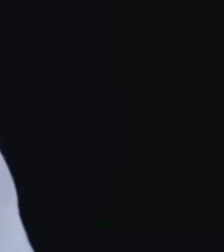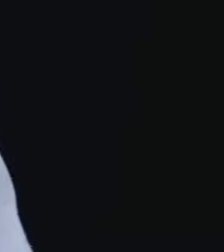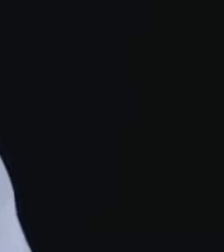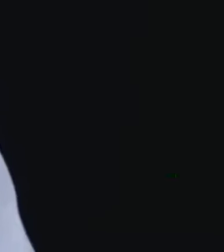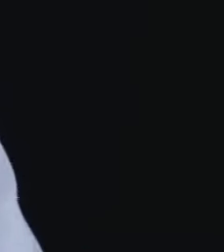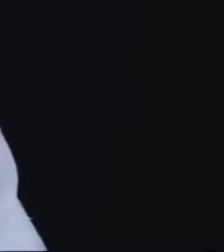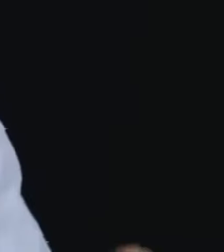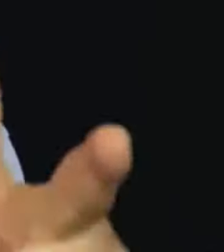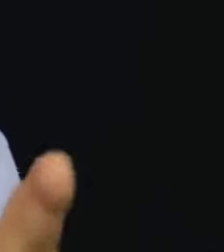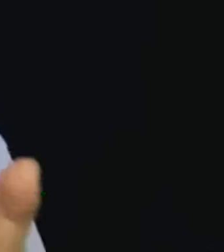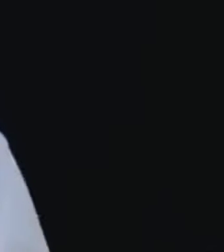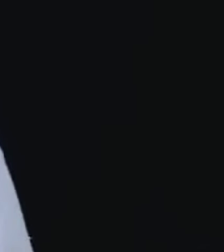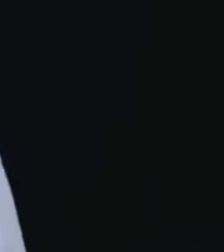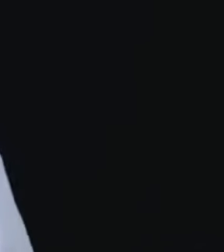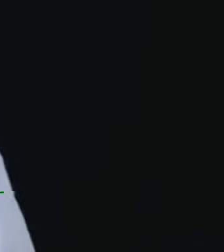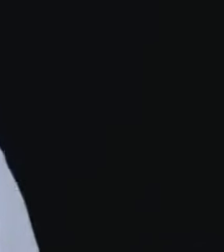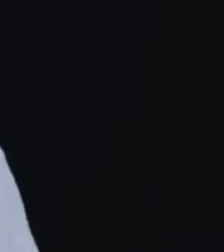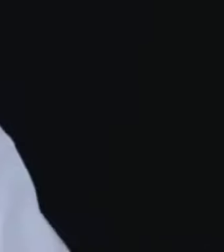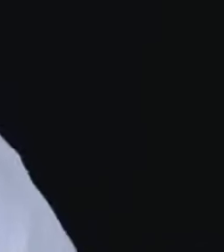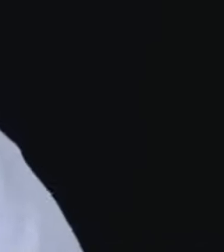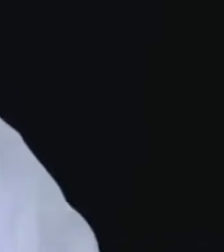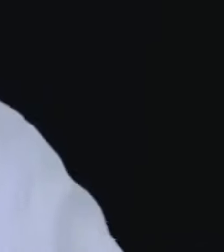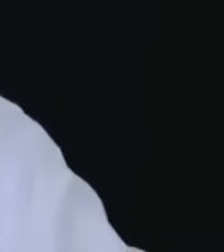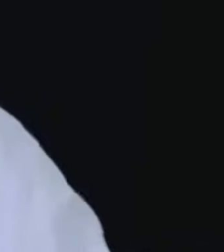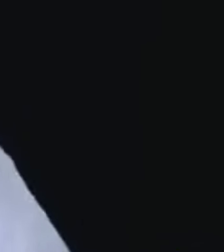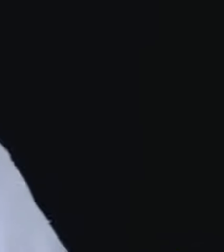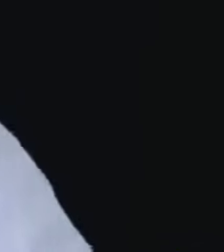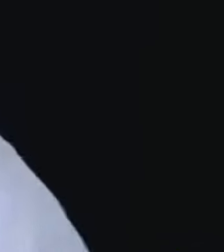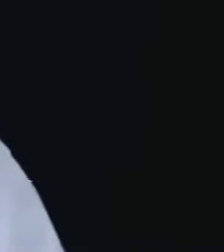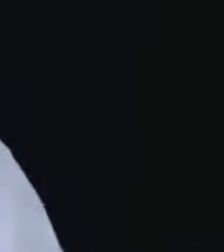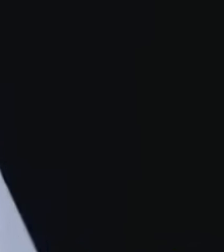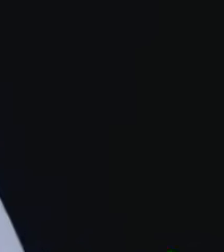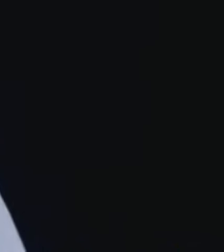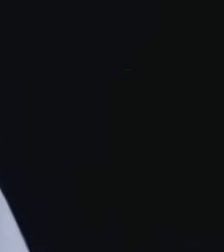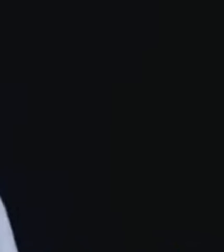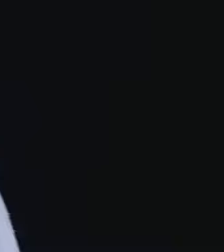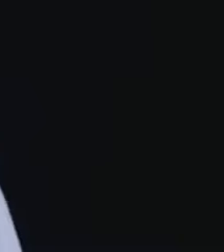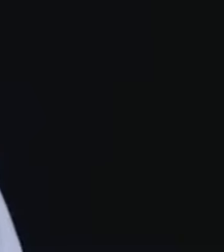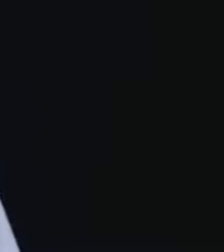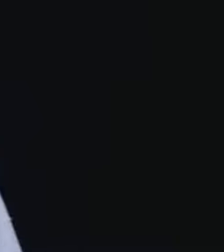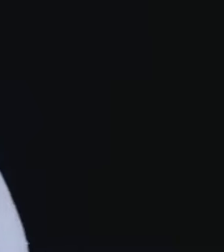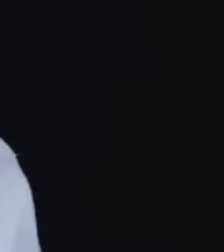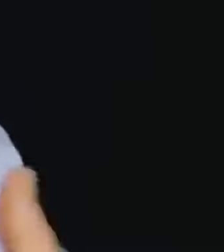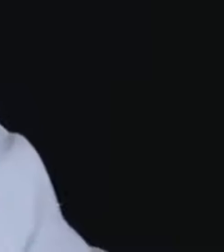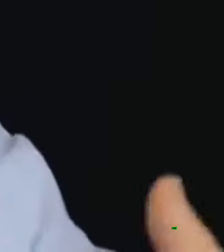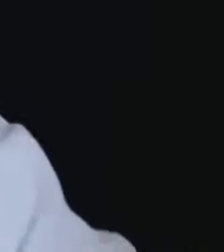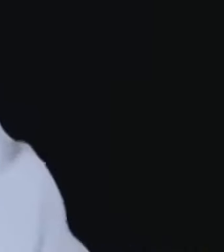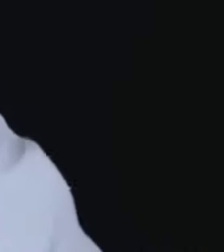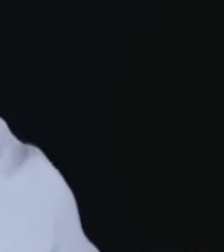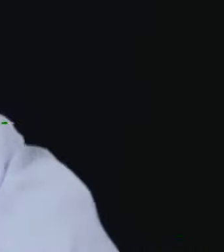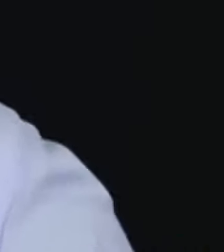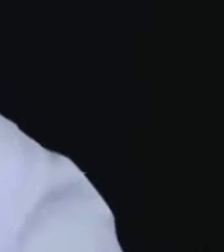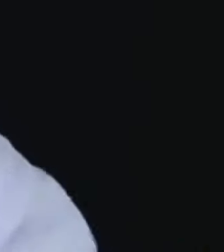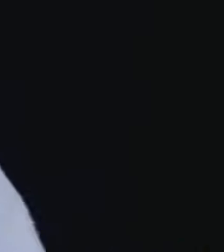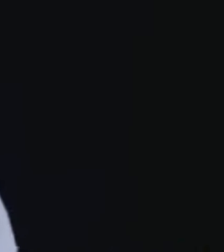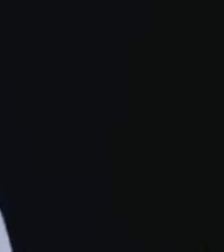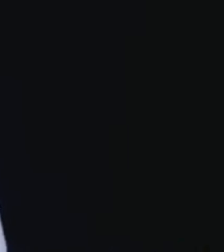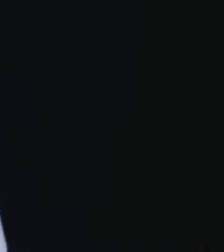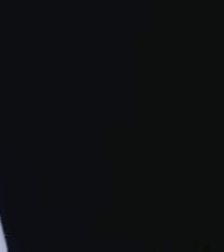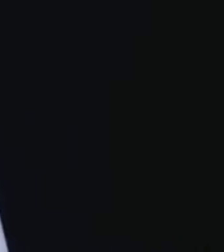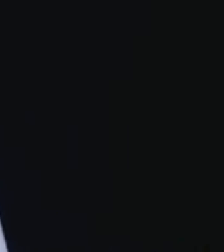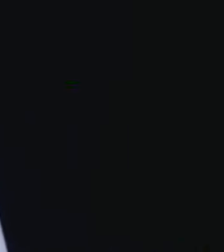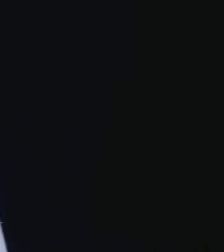representar, mas que acreditais em vossa indomável presunção tinhosamente